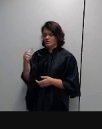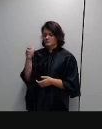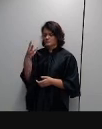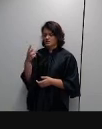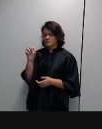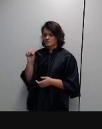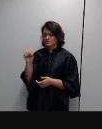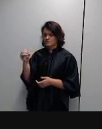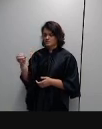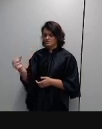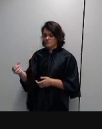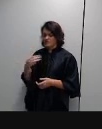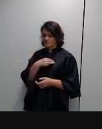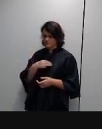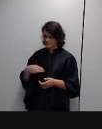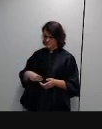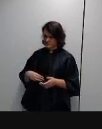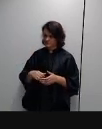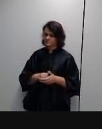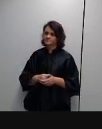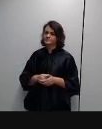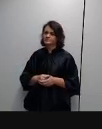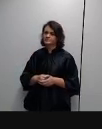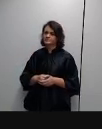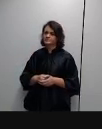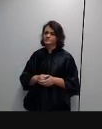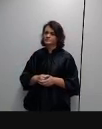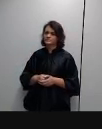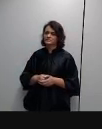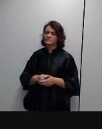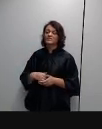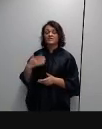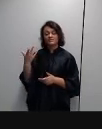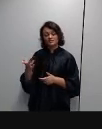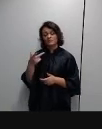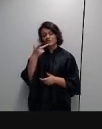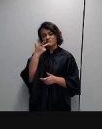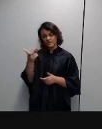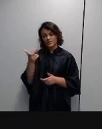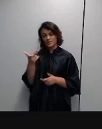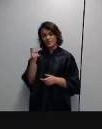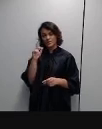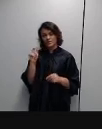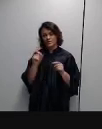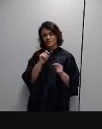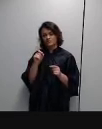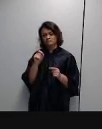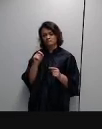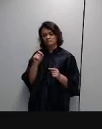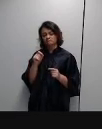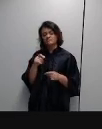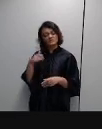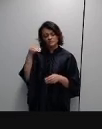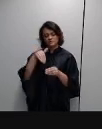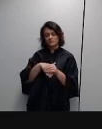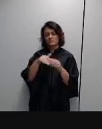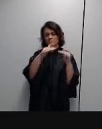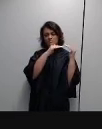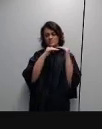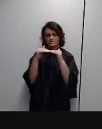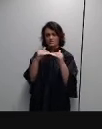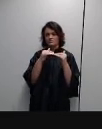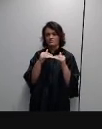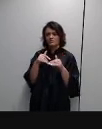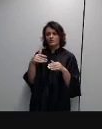razão pela qual faço a minha essa o dele e o voto a maioria ou seja o voto Me